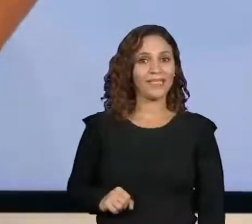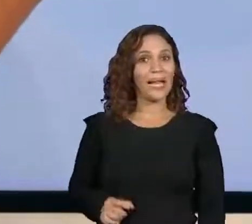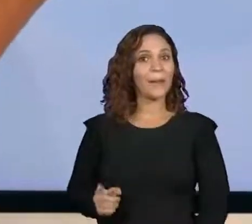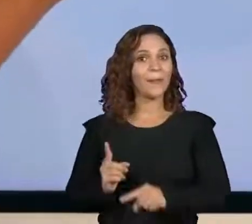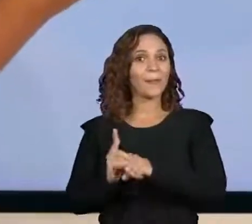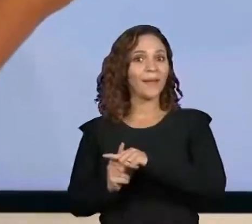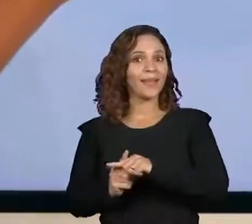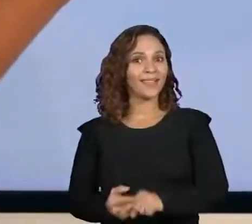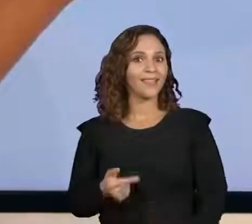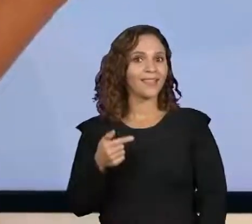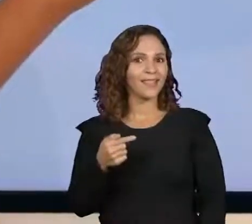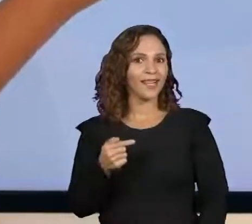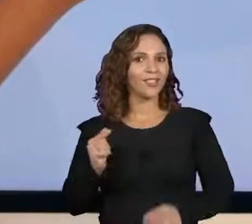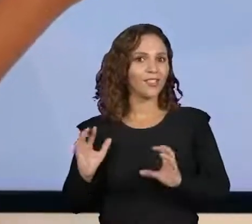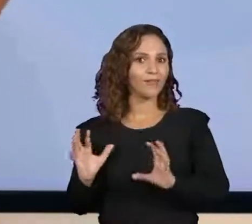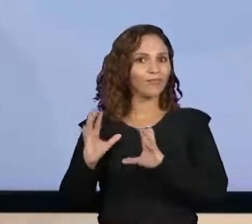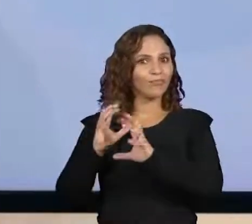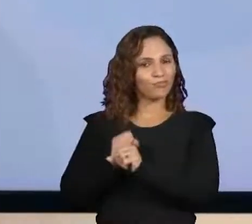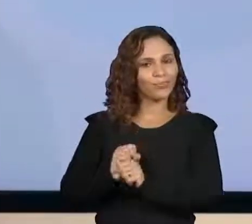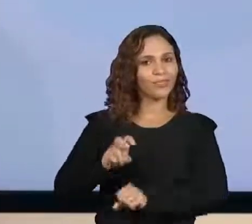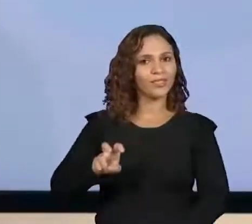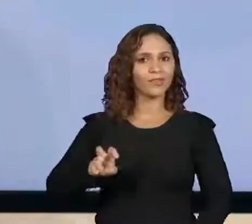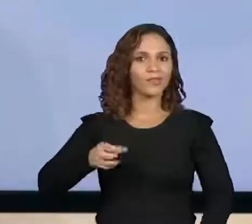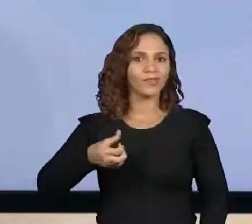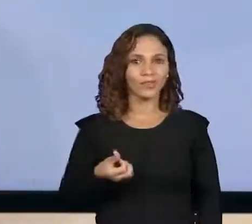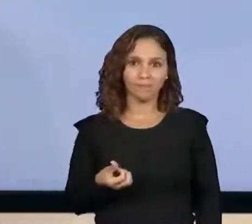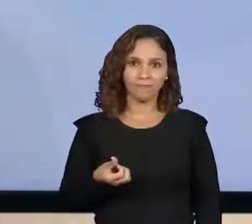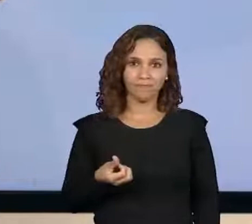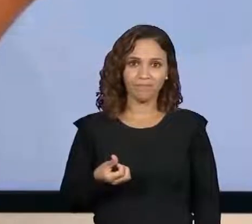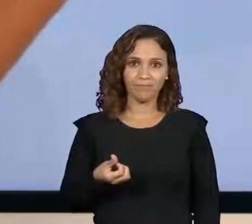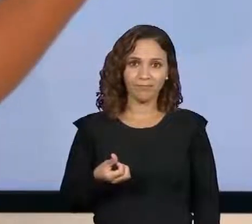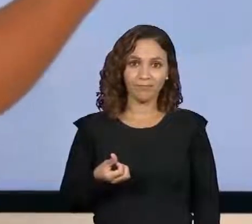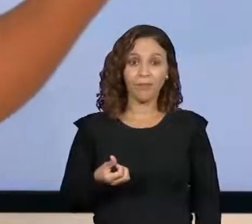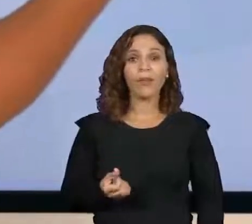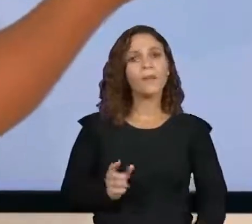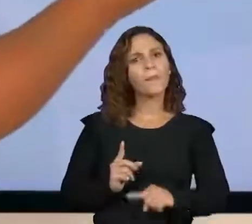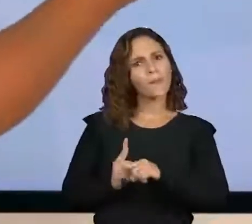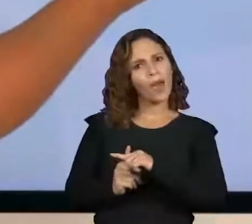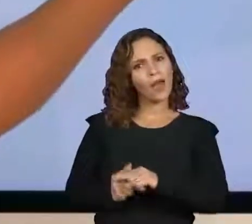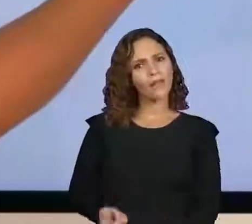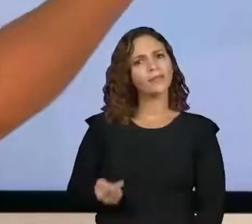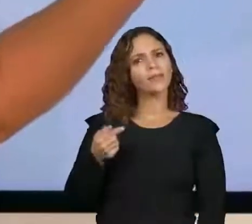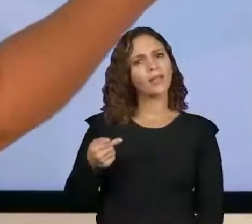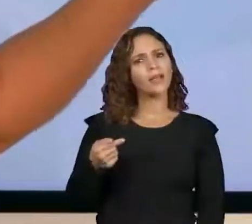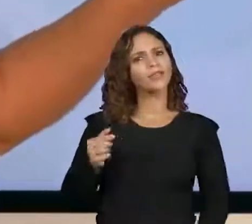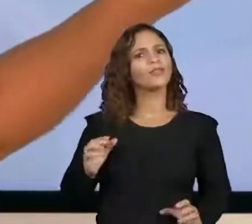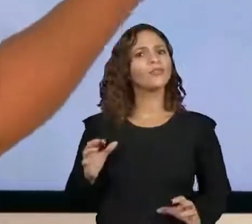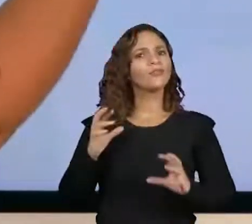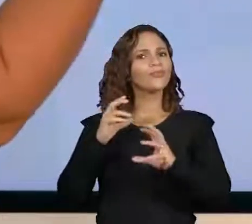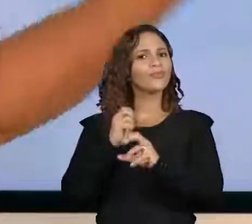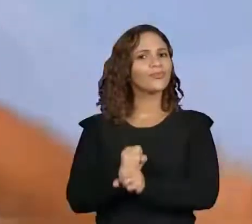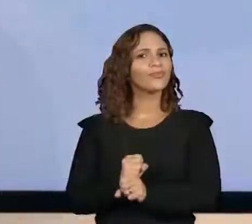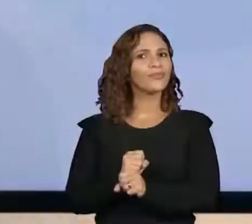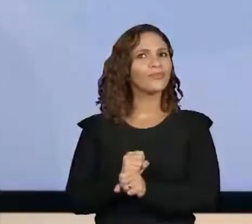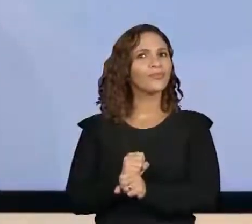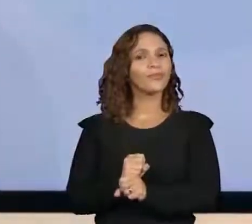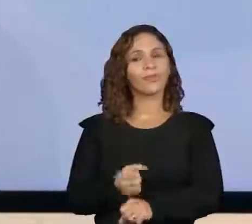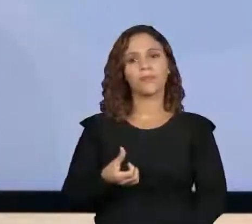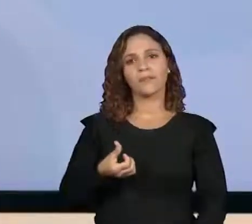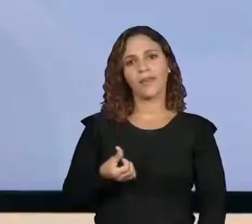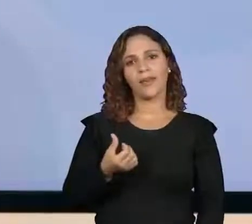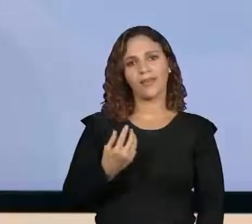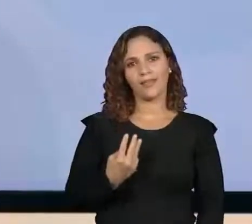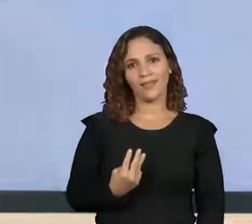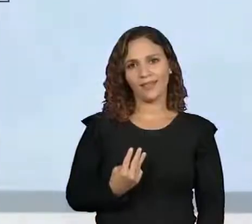7, eu tenho 56. E 56 mais 7, eu tenho